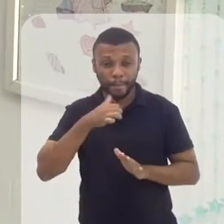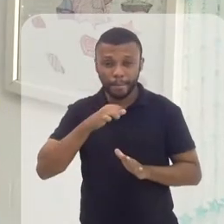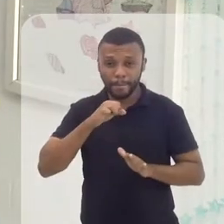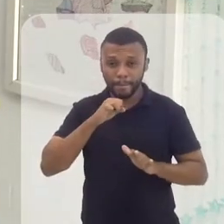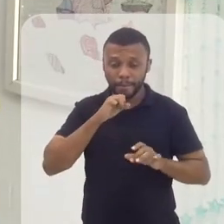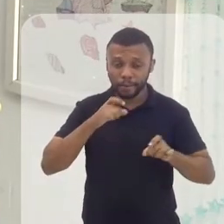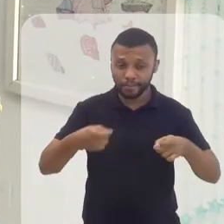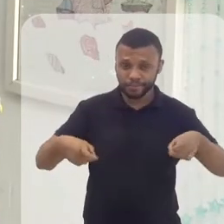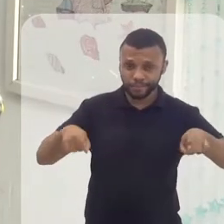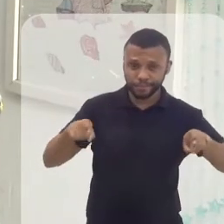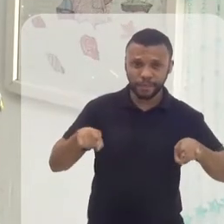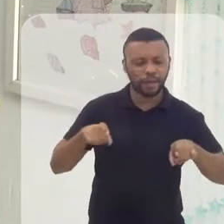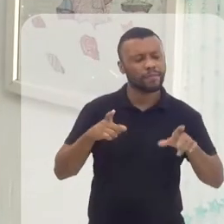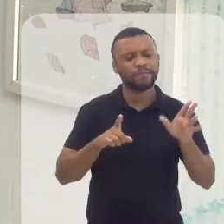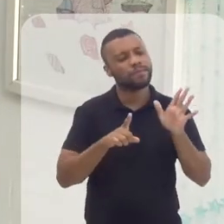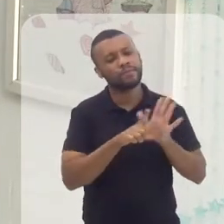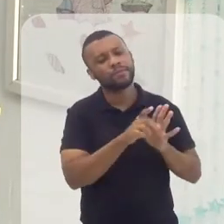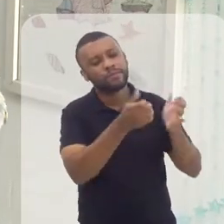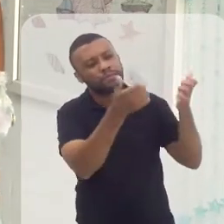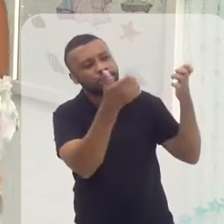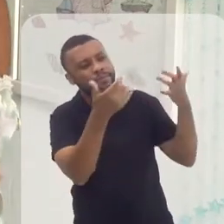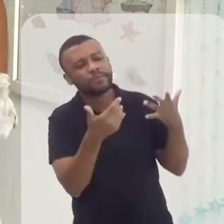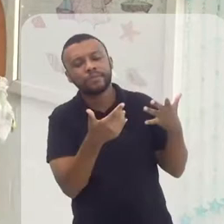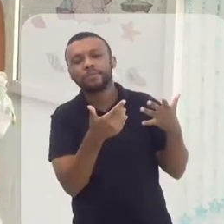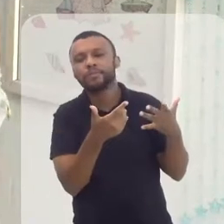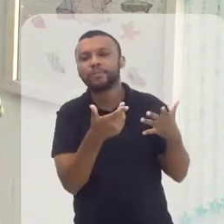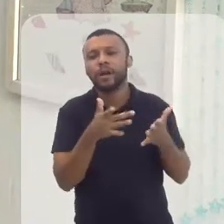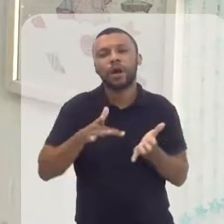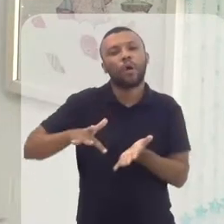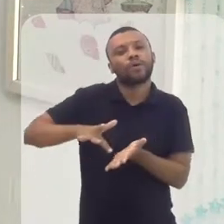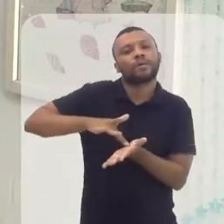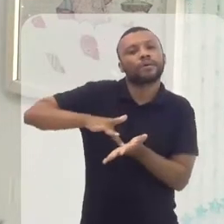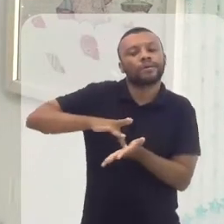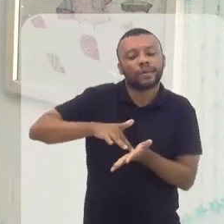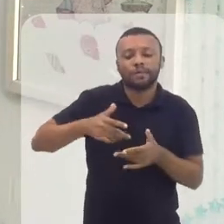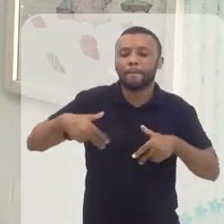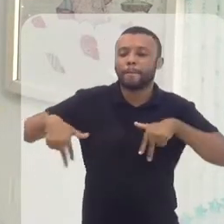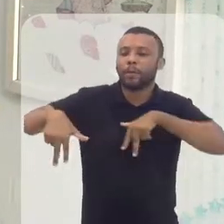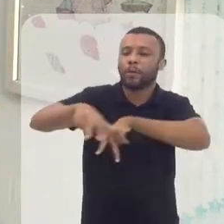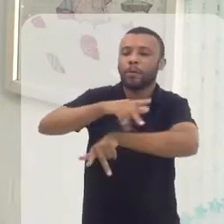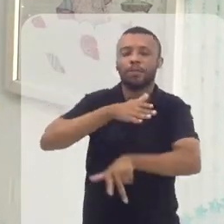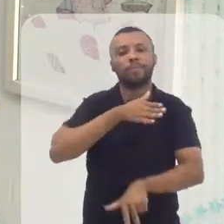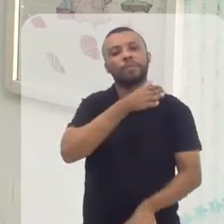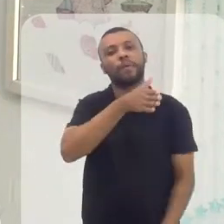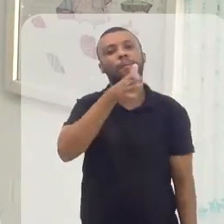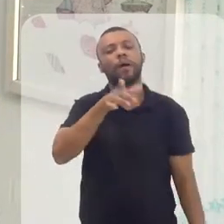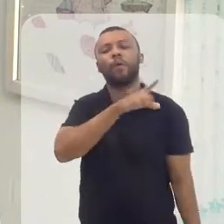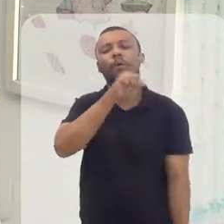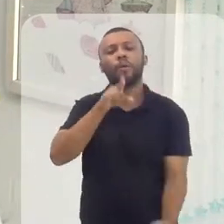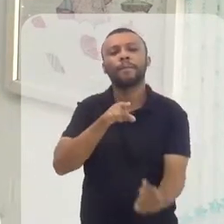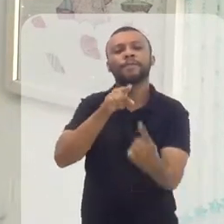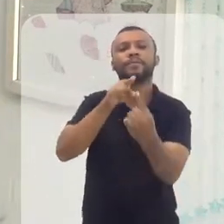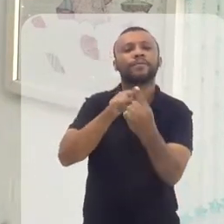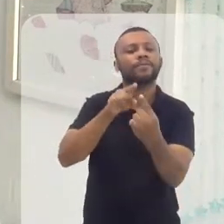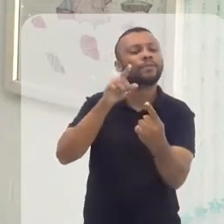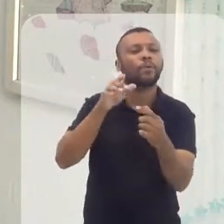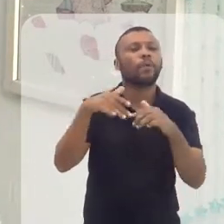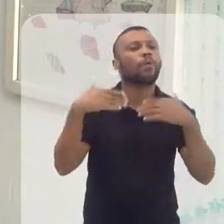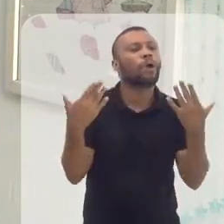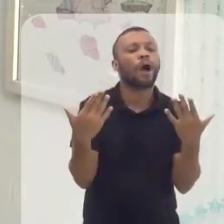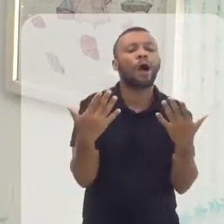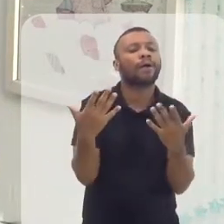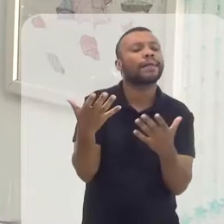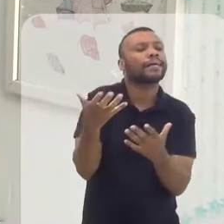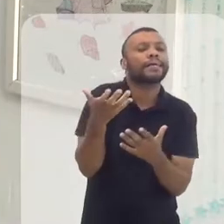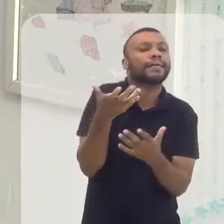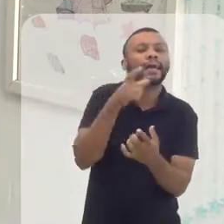né? Mas aí, mãe, diz que os ciganos estão sempre andando, sempre andando, sempre vamos. E qual é o objetivo? Qual é